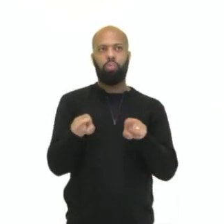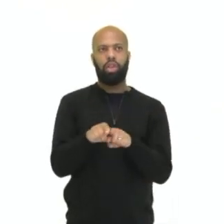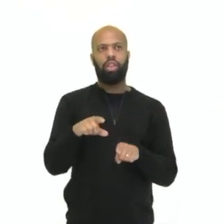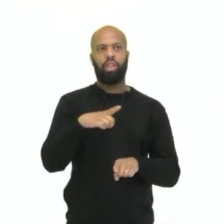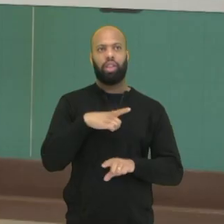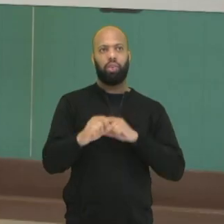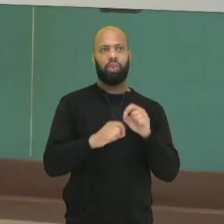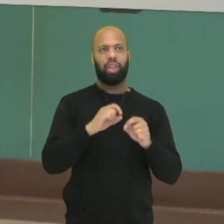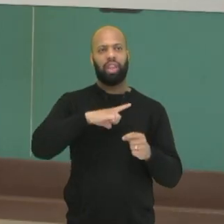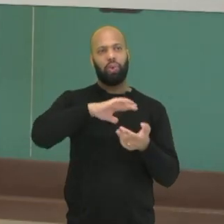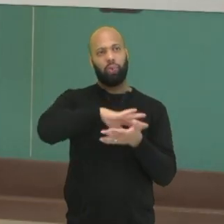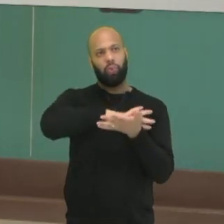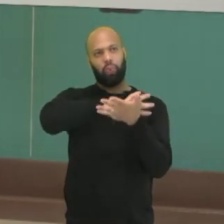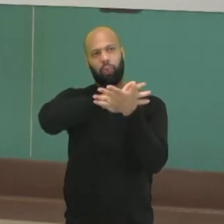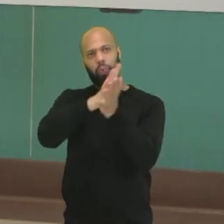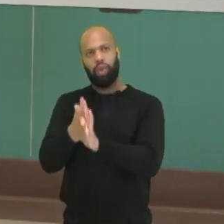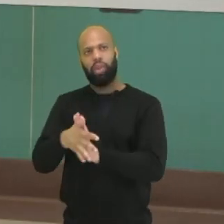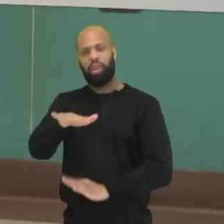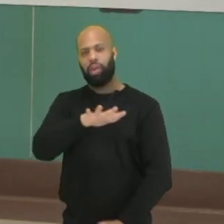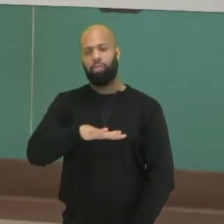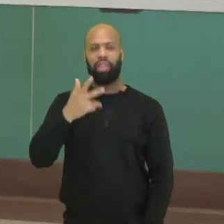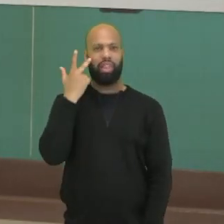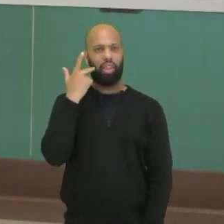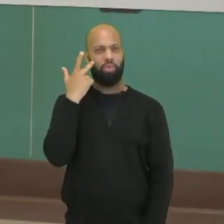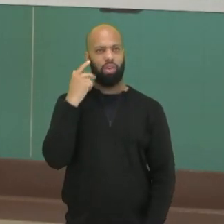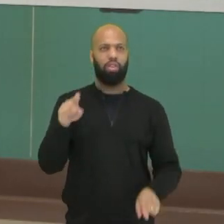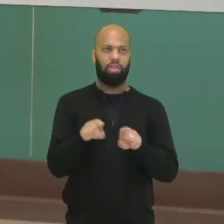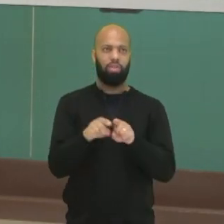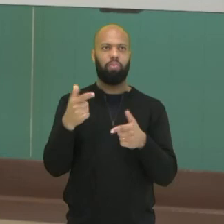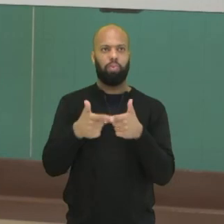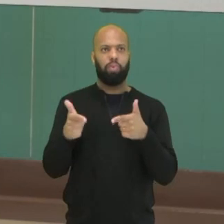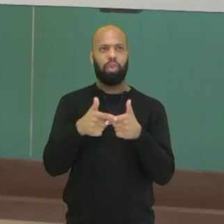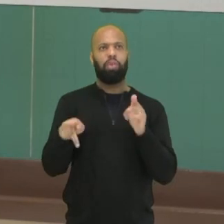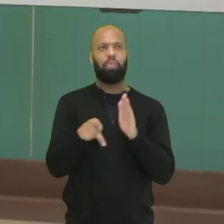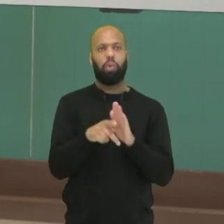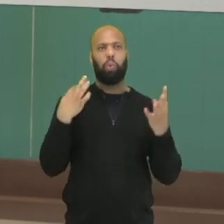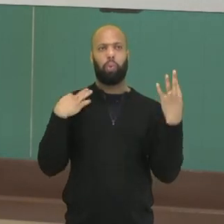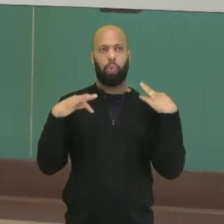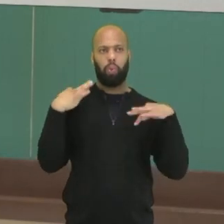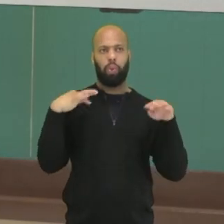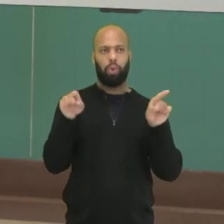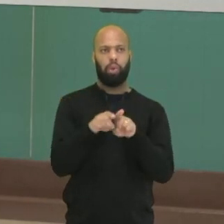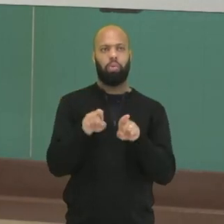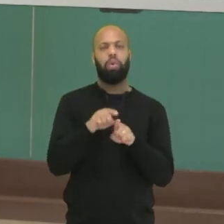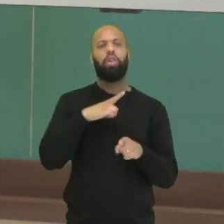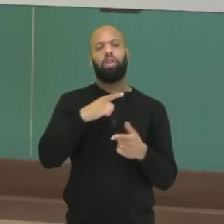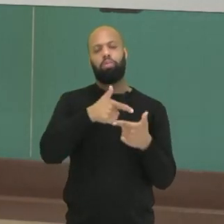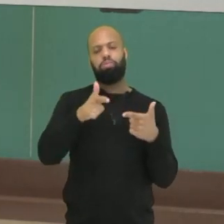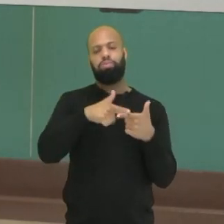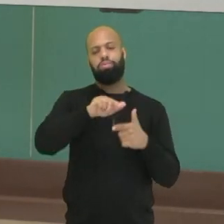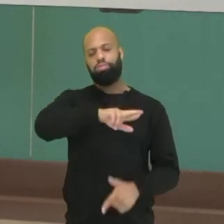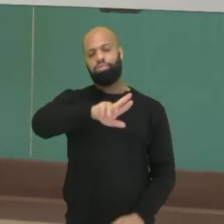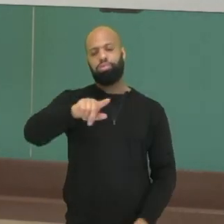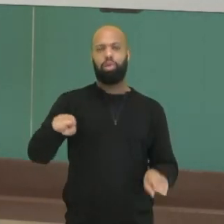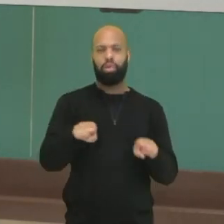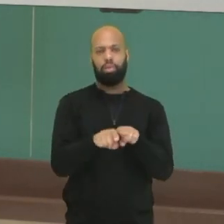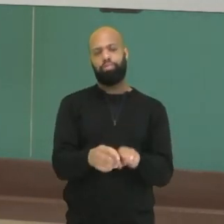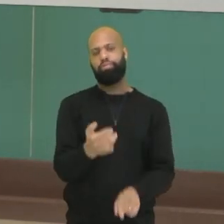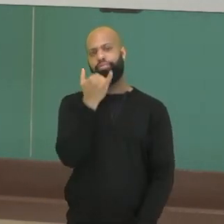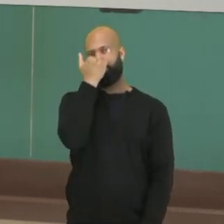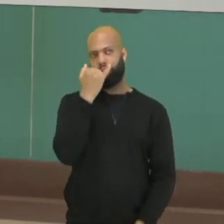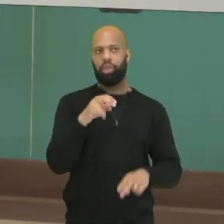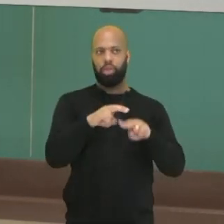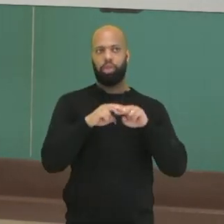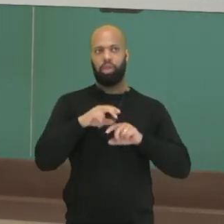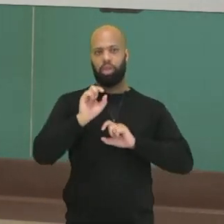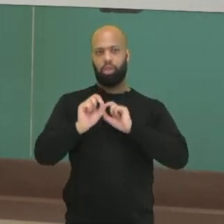pela própria destruição de ambientes naturais e tudo mais, tá? Então, temos todo esse impacto ali que pode ser causado justamente